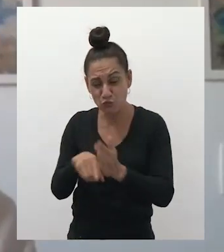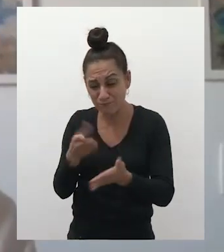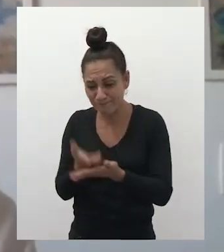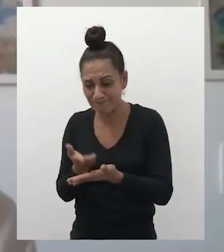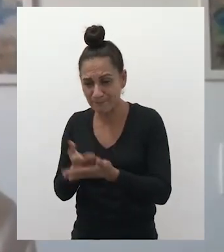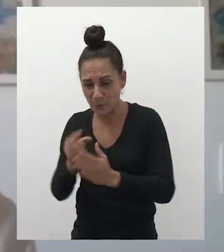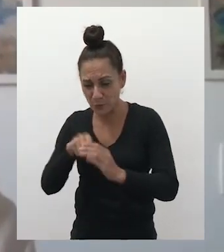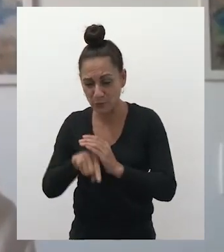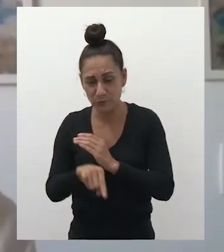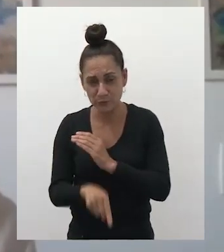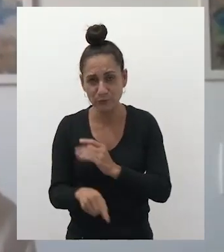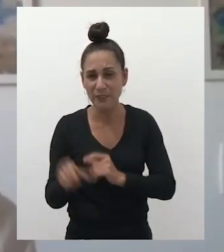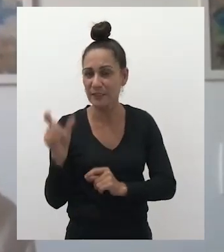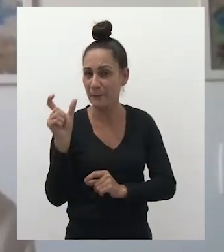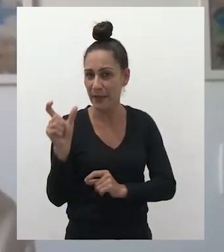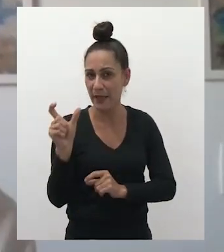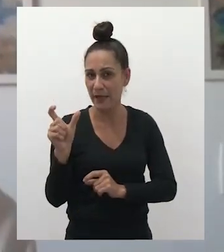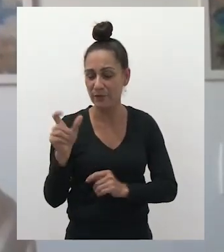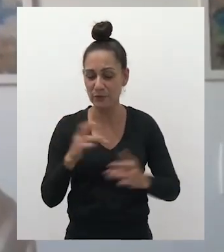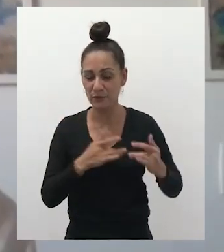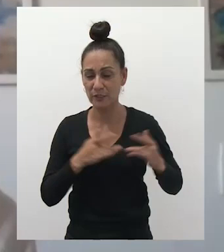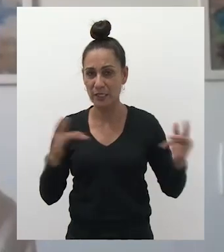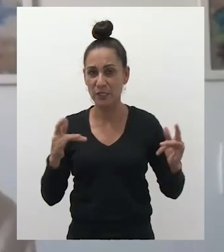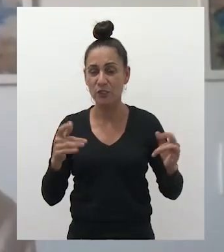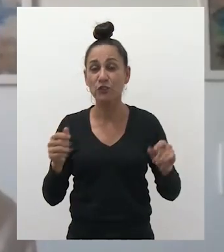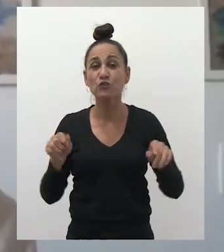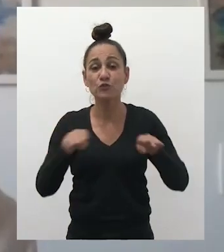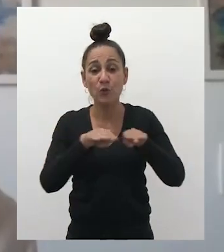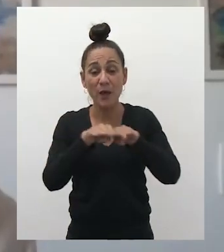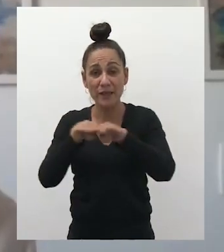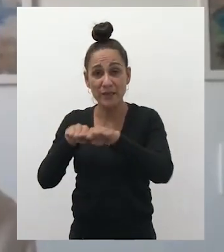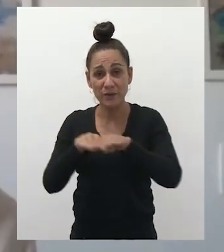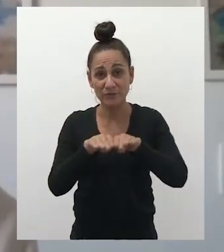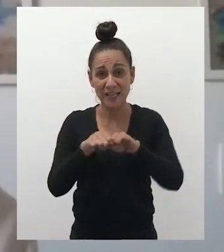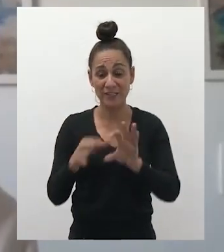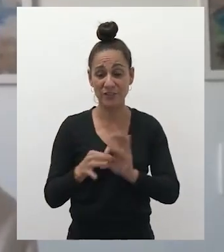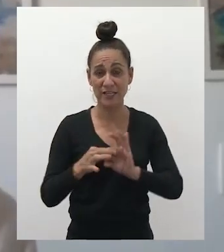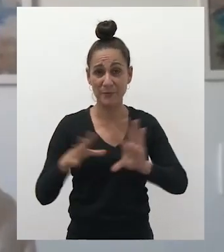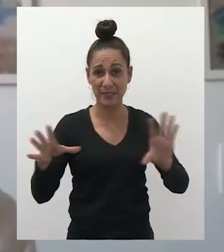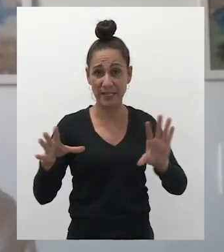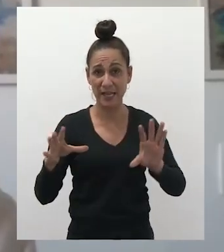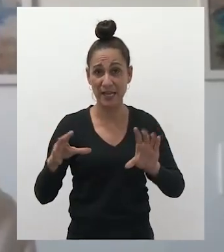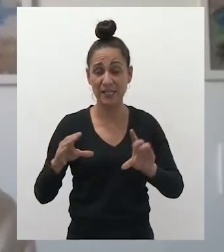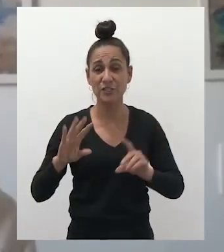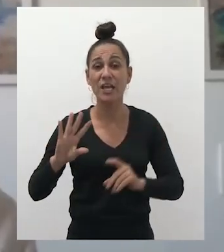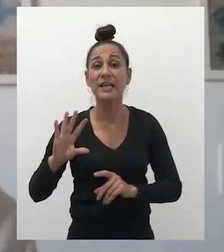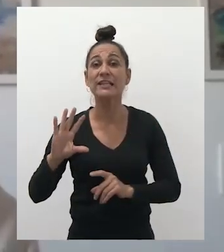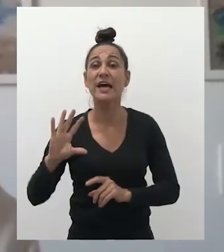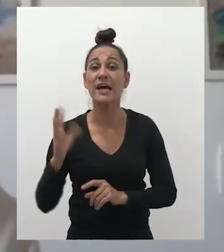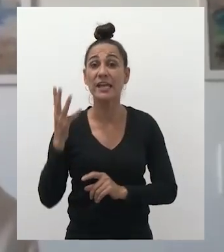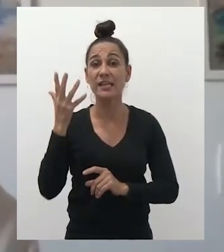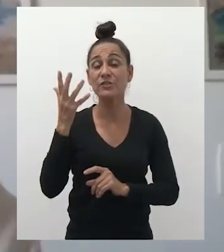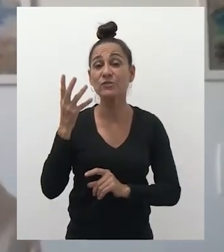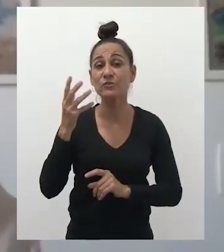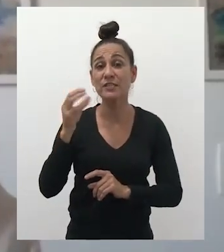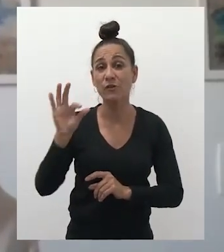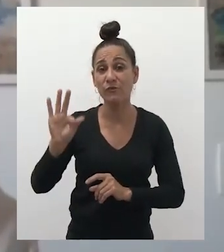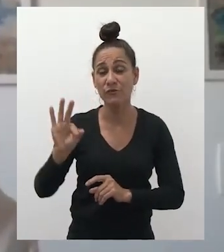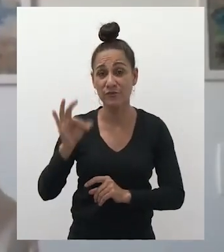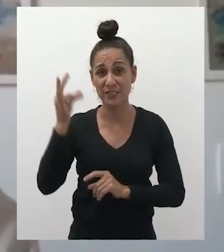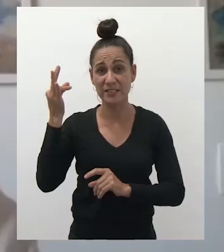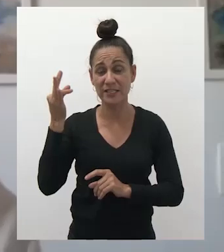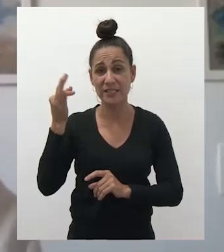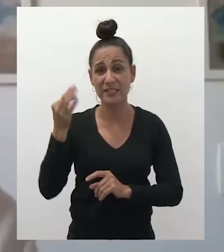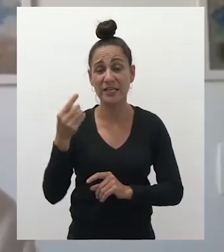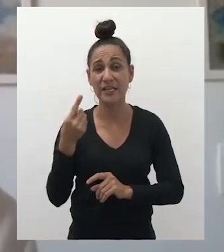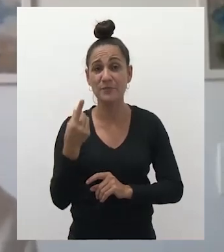ela que, junto com a liberdade e a igualdade, foi um dos motes da Revolução Francesa, ali de